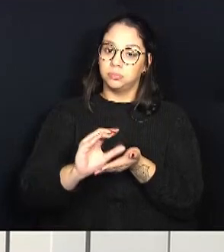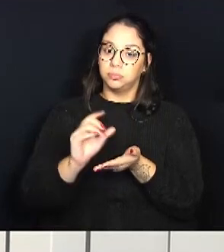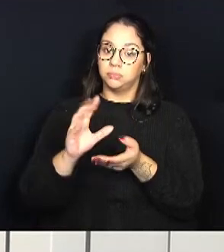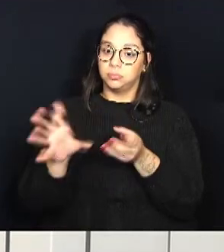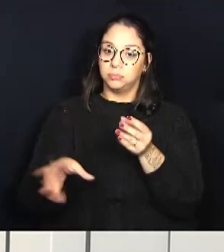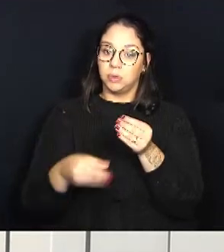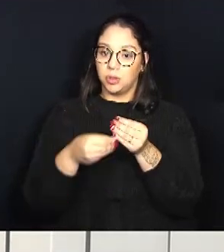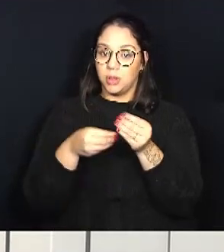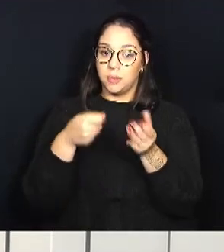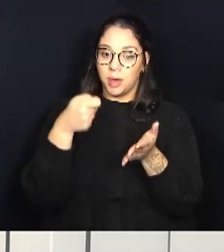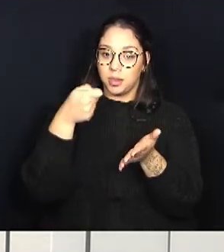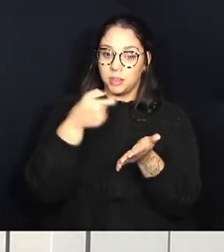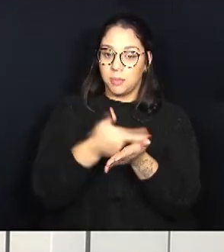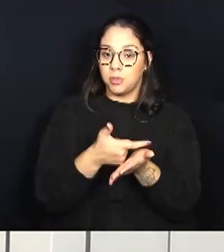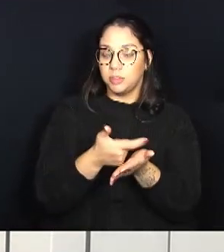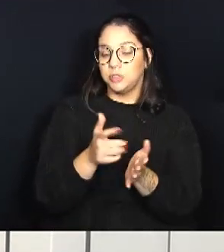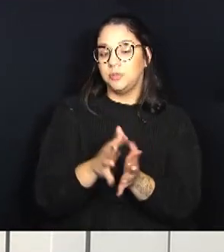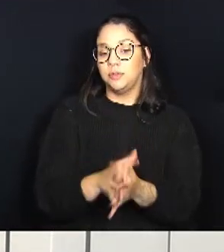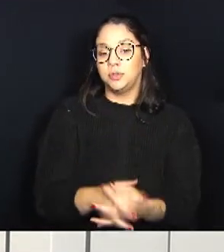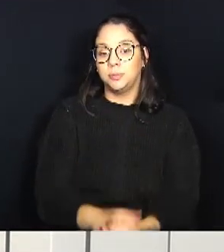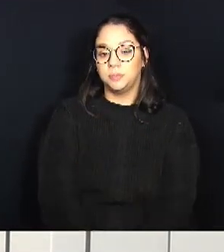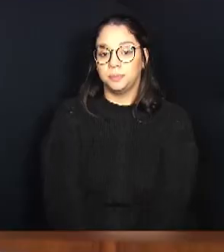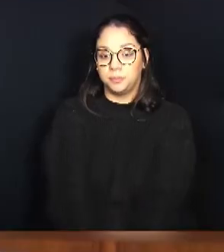emendas impositivas.